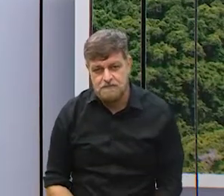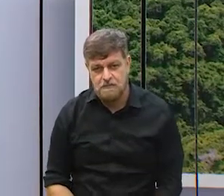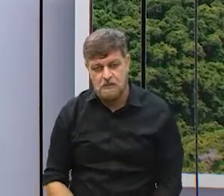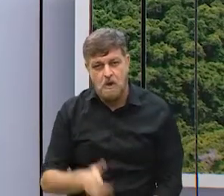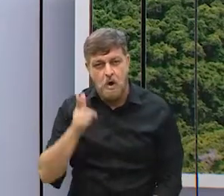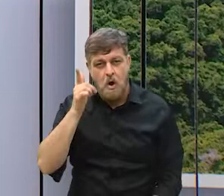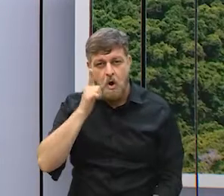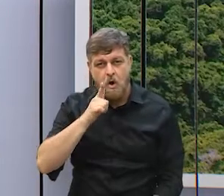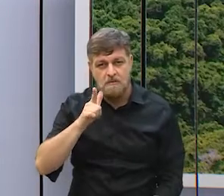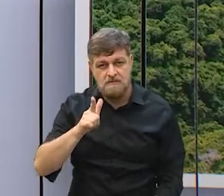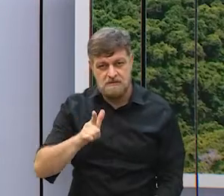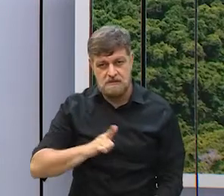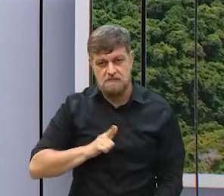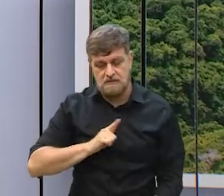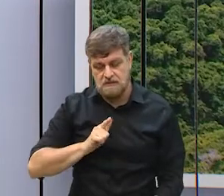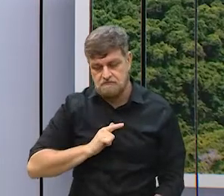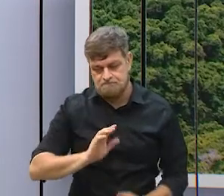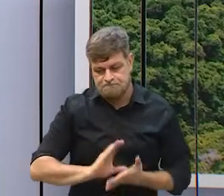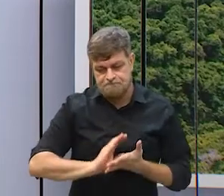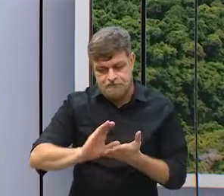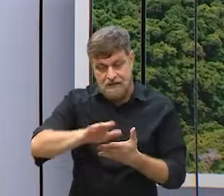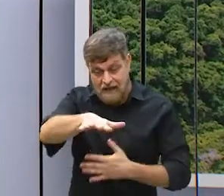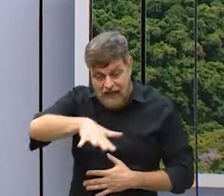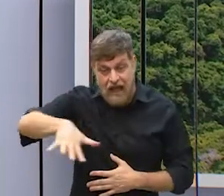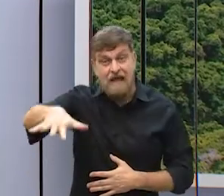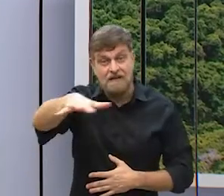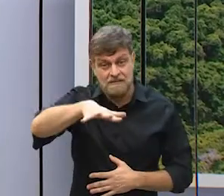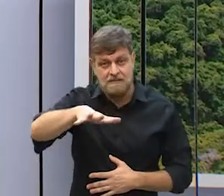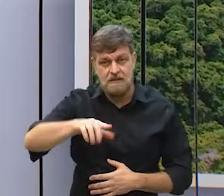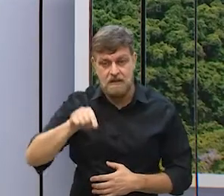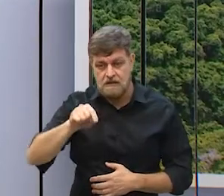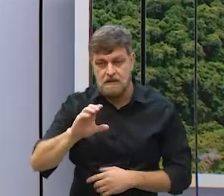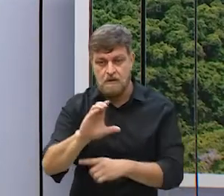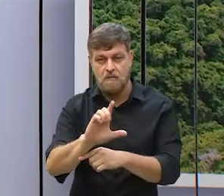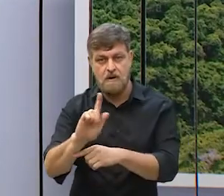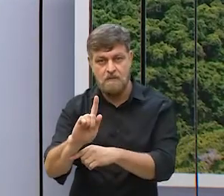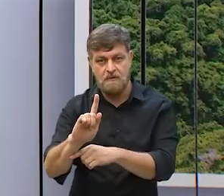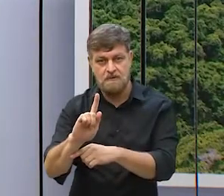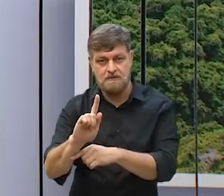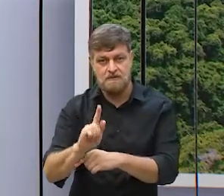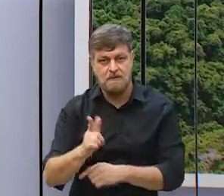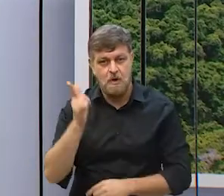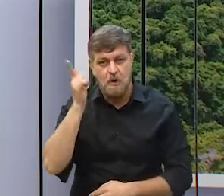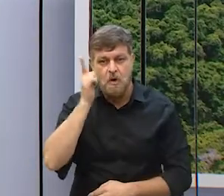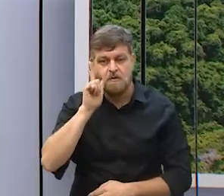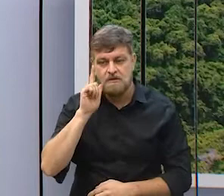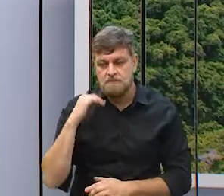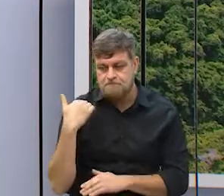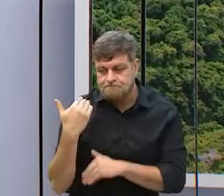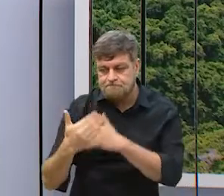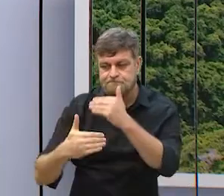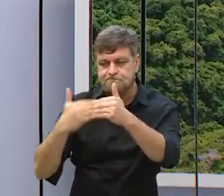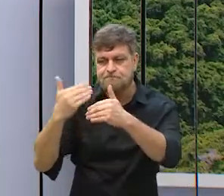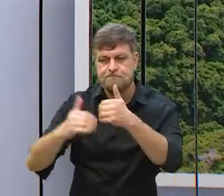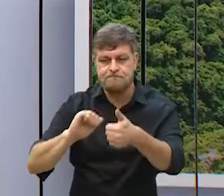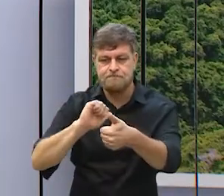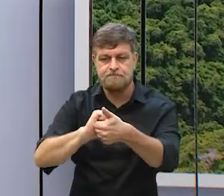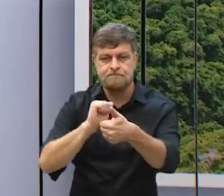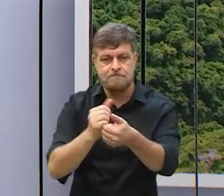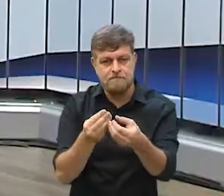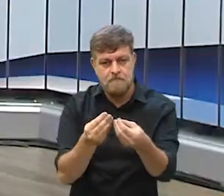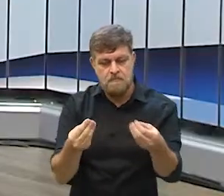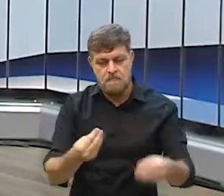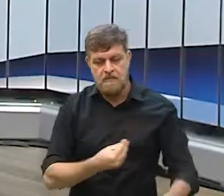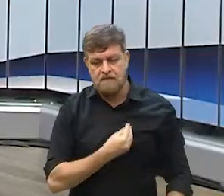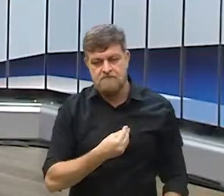possam investir nesta área, e o distrito do Campo Grande buscar uma melhor qualidade de vida